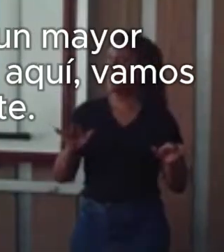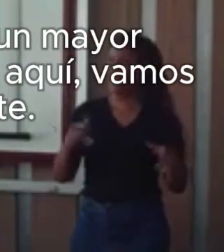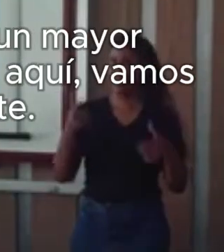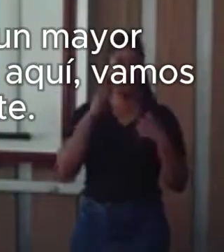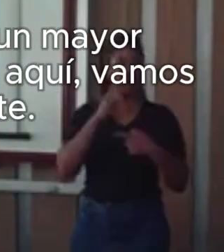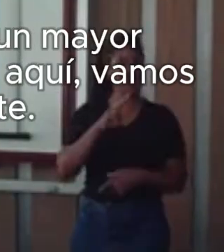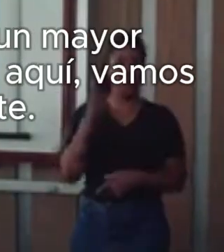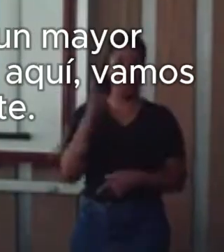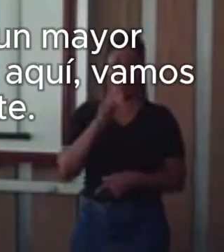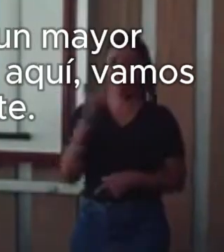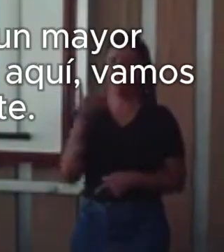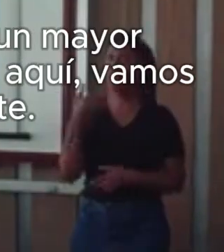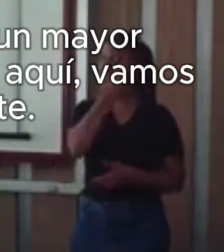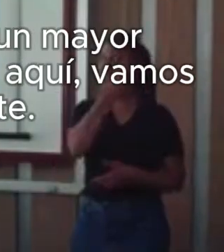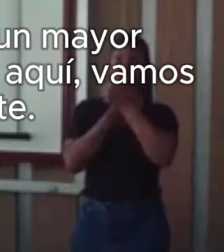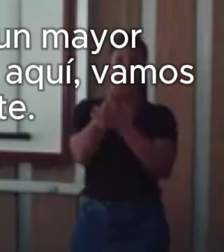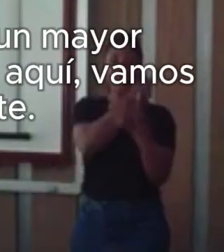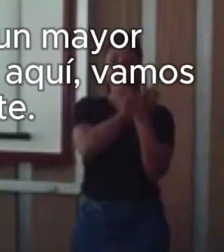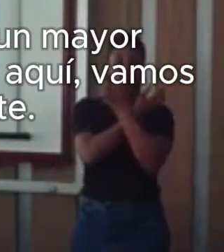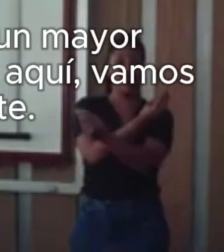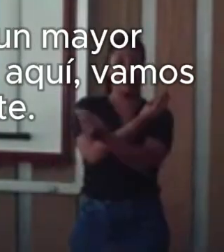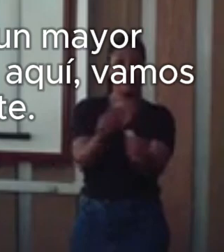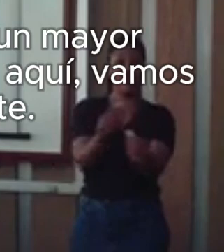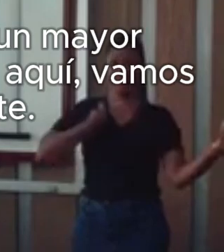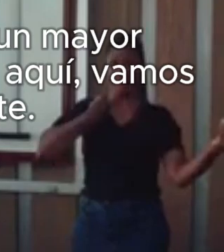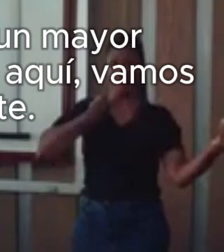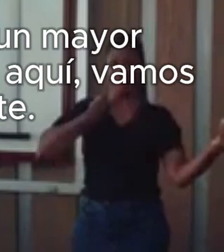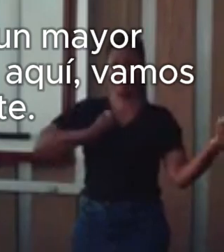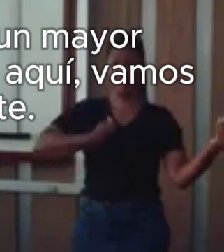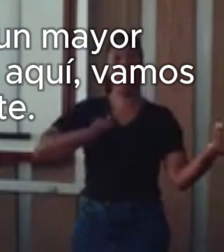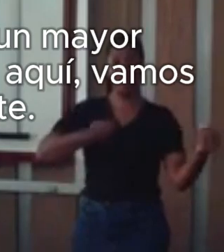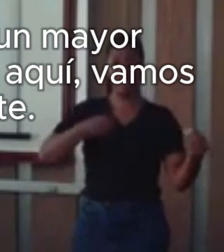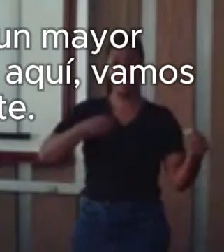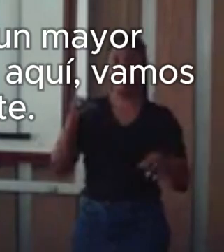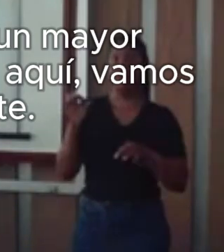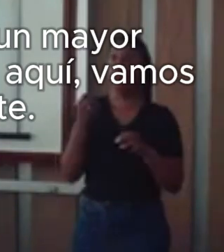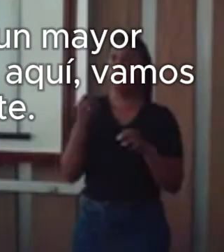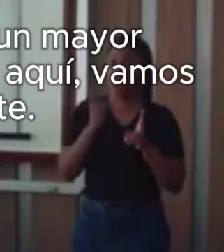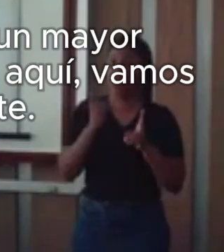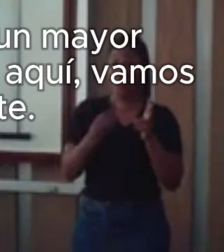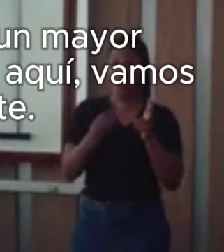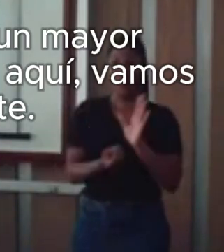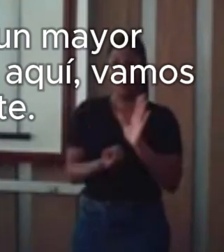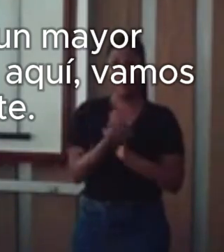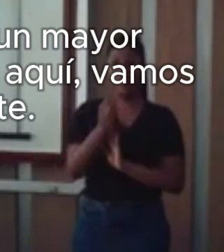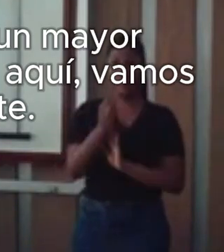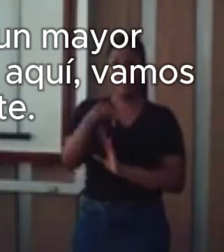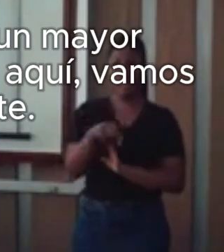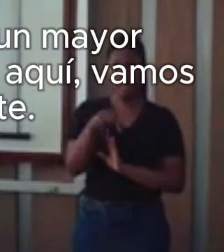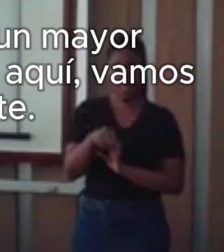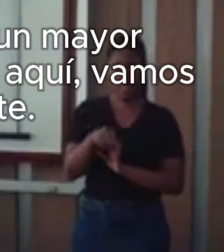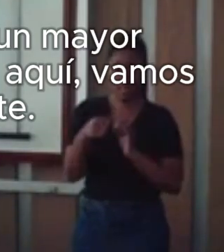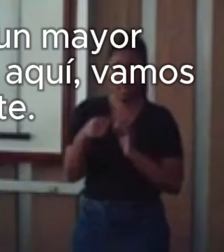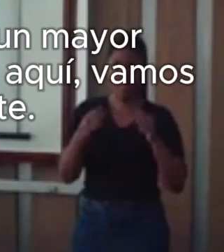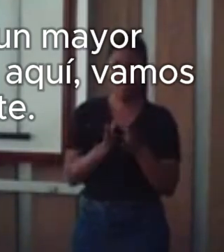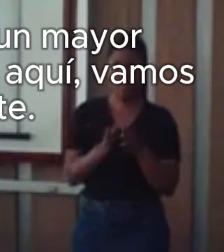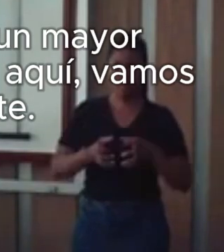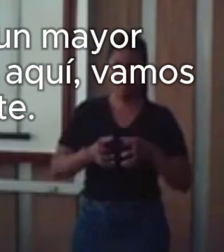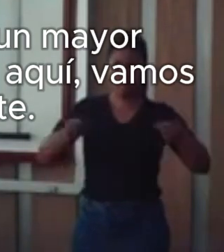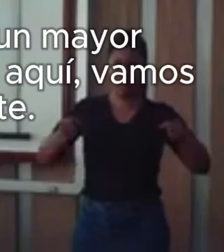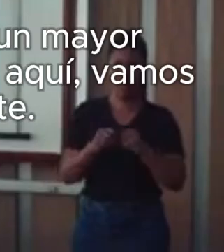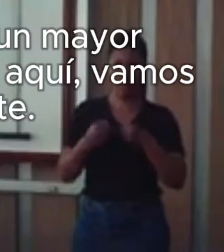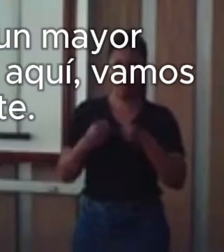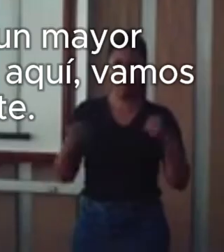têm essa política. Vamos produzir aqui, vamos ter estoque maior, porque pode precisar. Vamos formar gente aqui, vamos